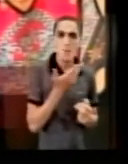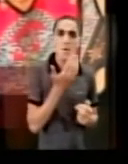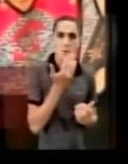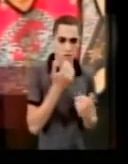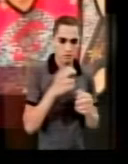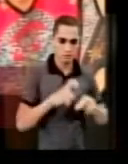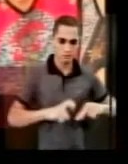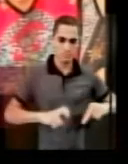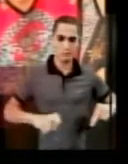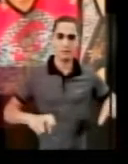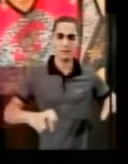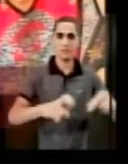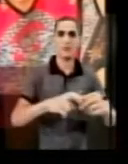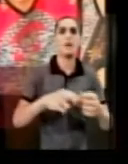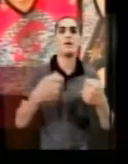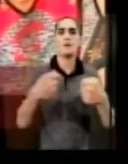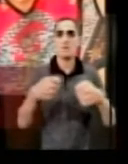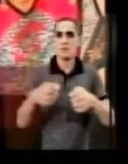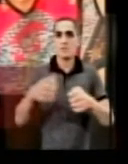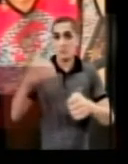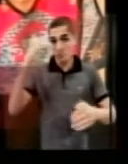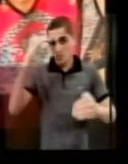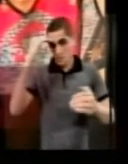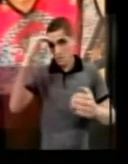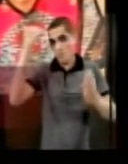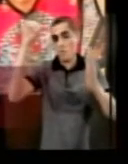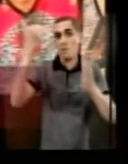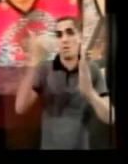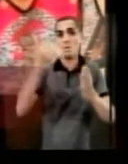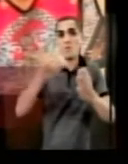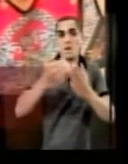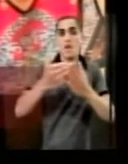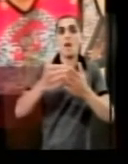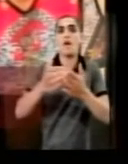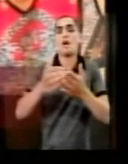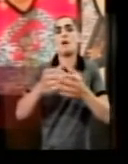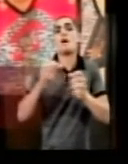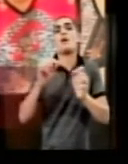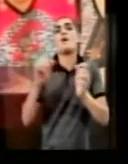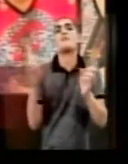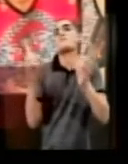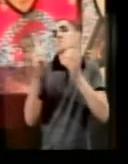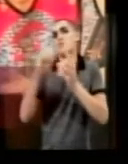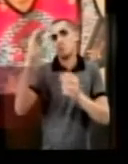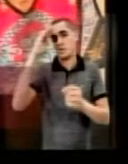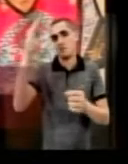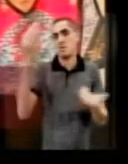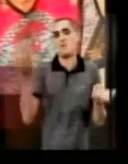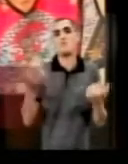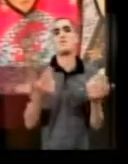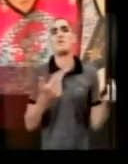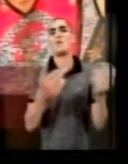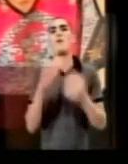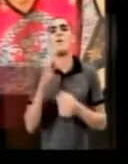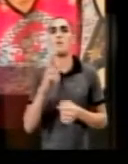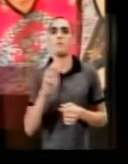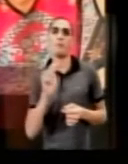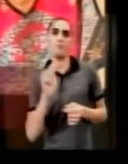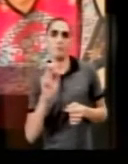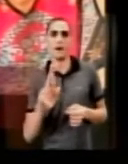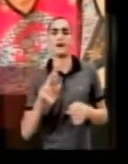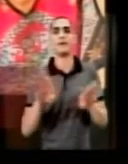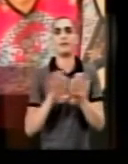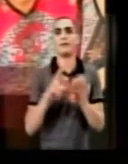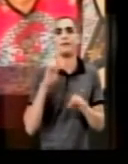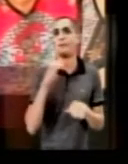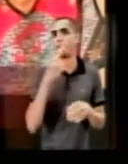seguir os dois horários, ela vai ter que seguir o horário da atividade principal dela. Tá? Assim como o bar e restaurante, tá? Ele vai seguir o